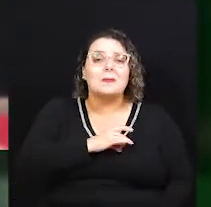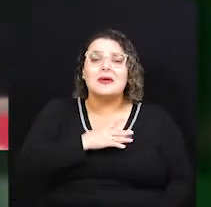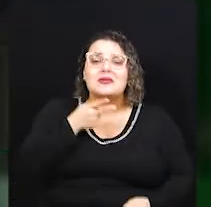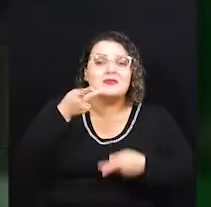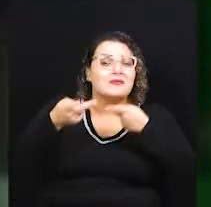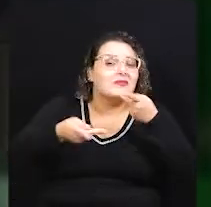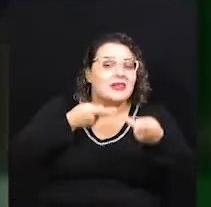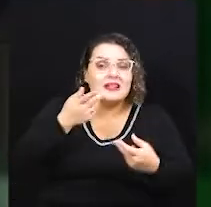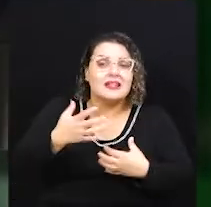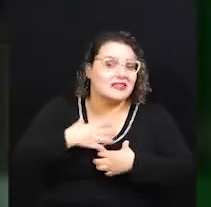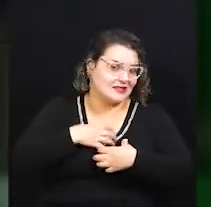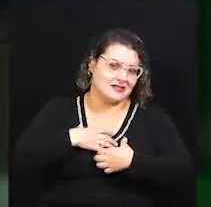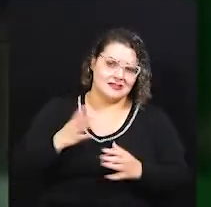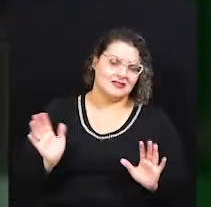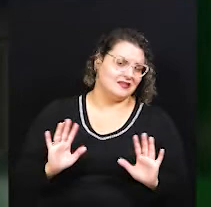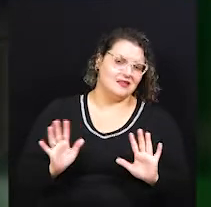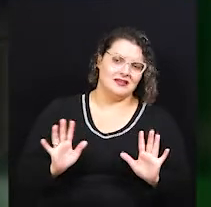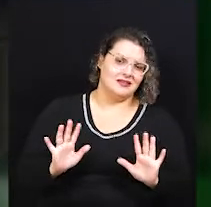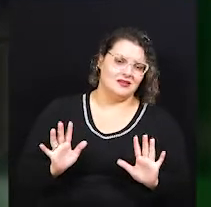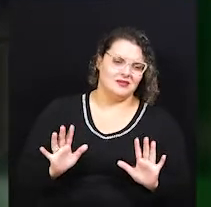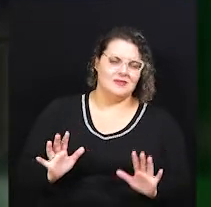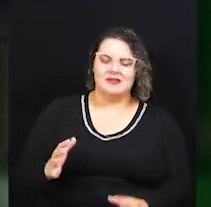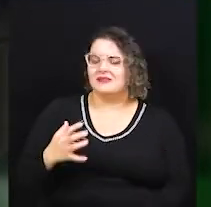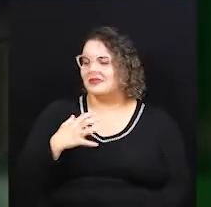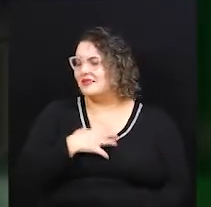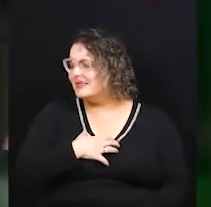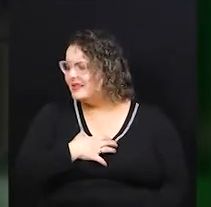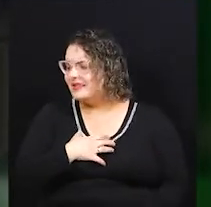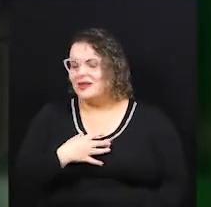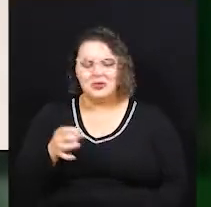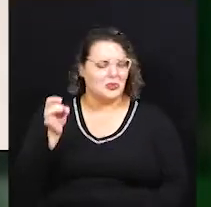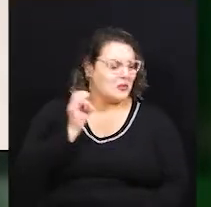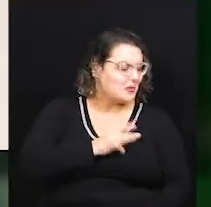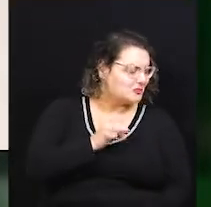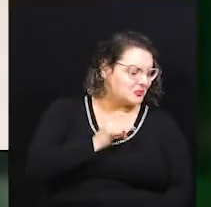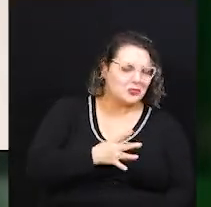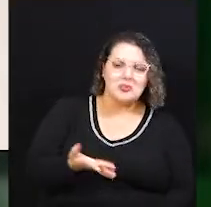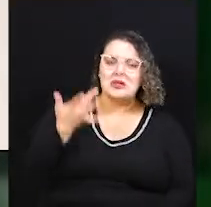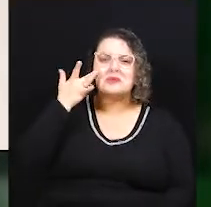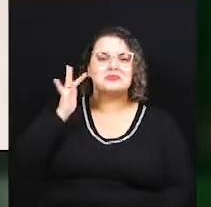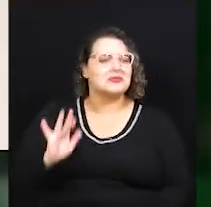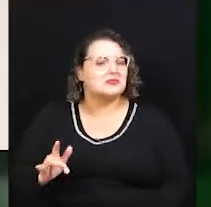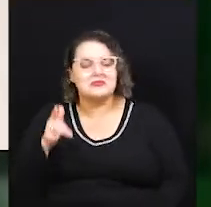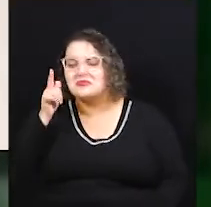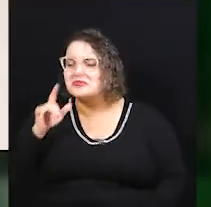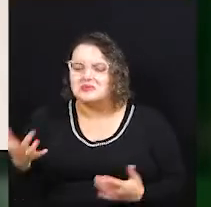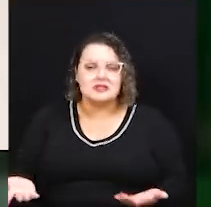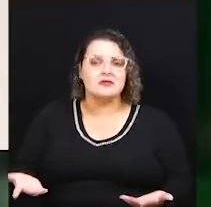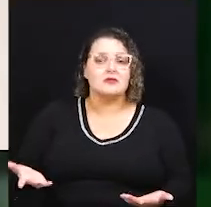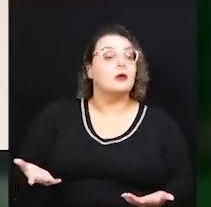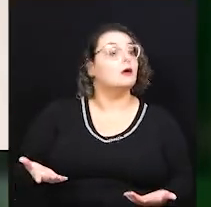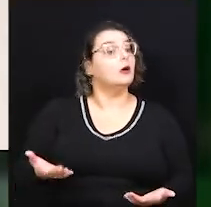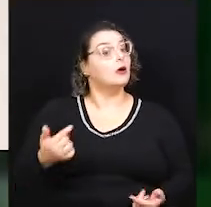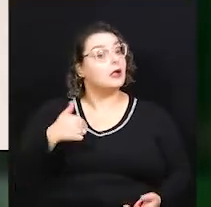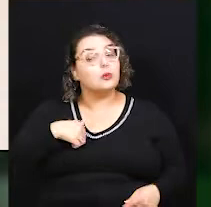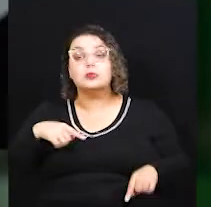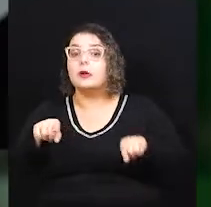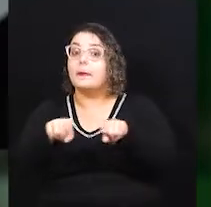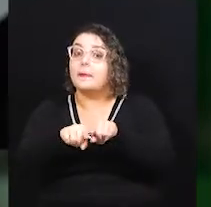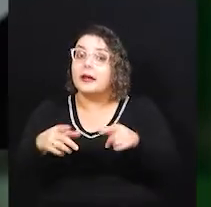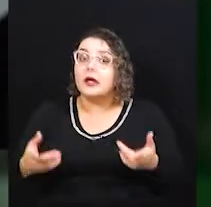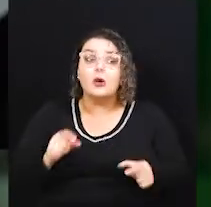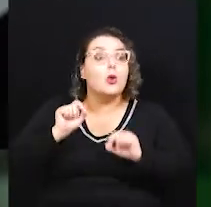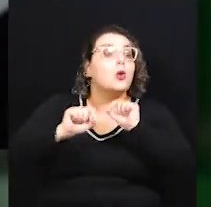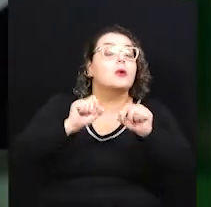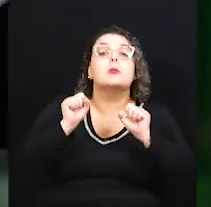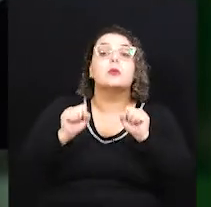sobre sentimentos, sobre o que está sentindo. Cara, eu estou sentindo assim, que eu estou com medo, eu estou com... Sabe? Que bom. E o outro vai ouvir, cara, eu também.